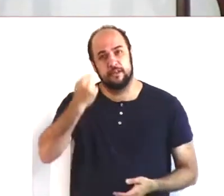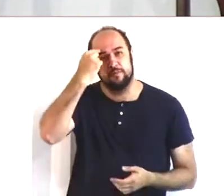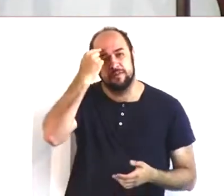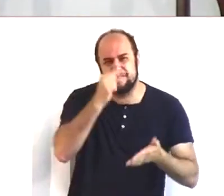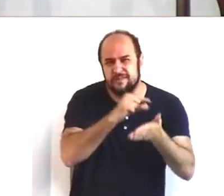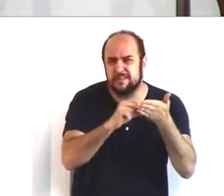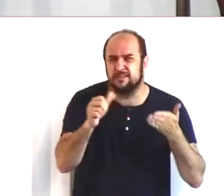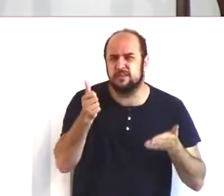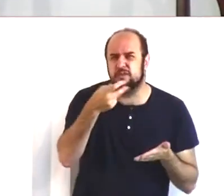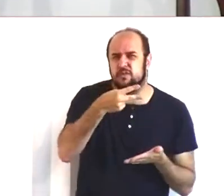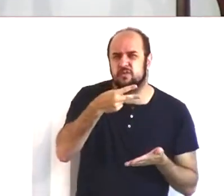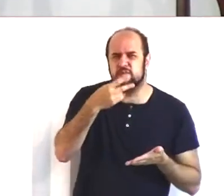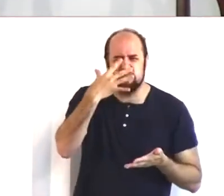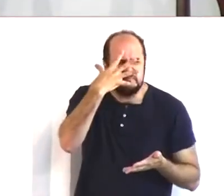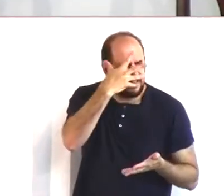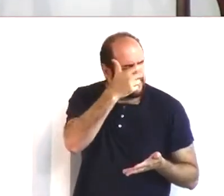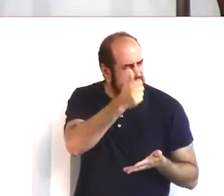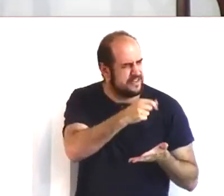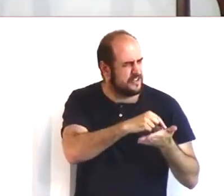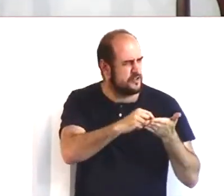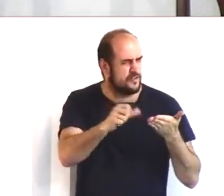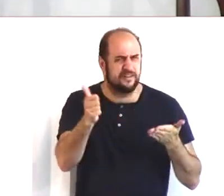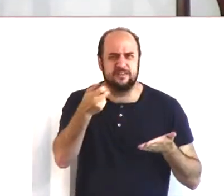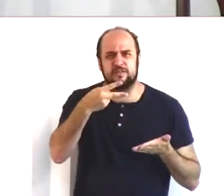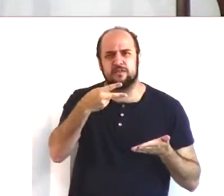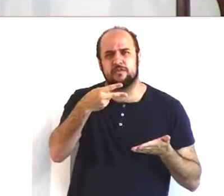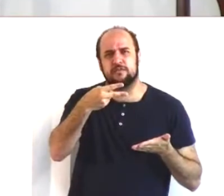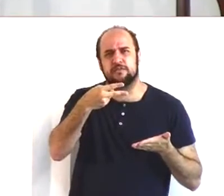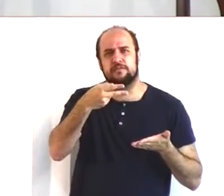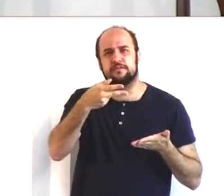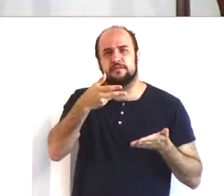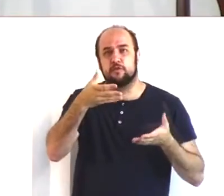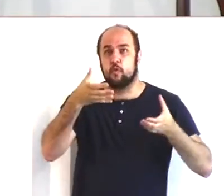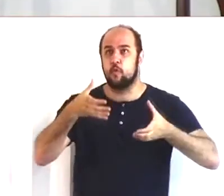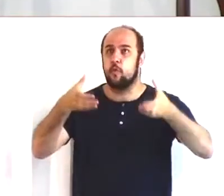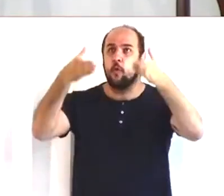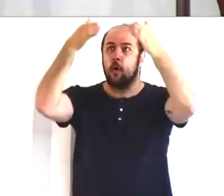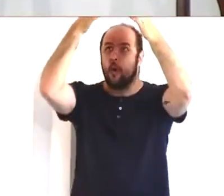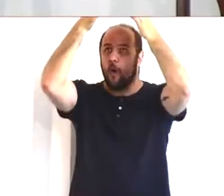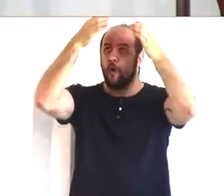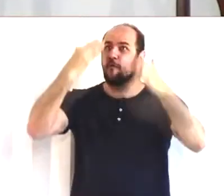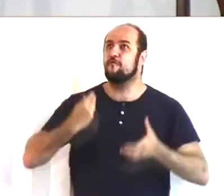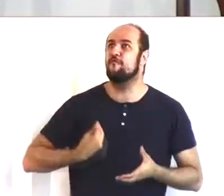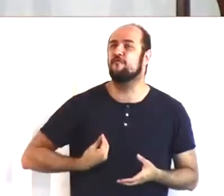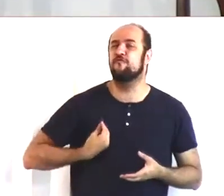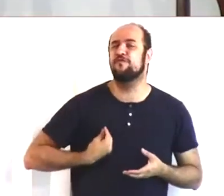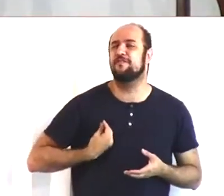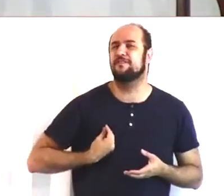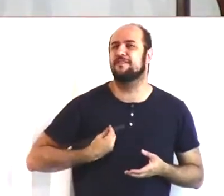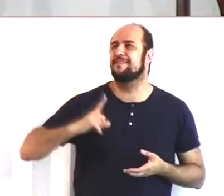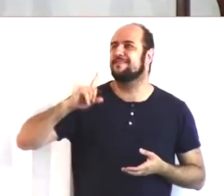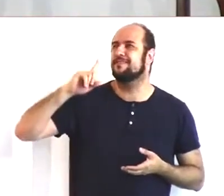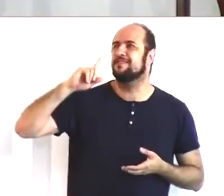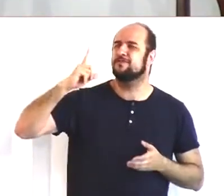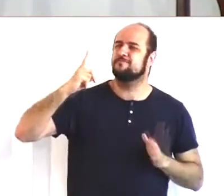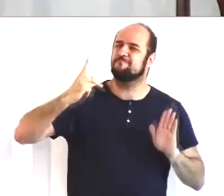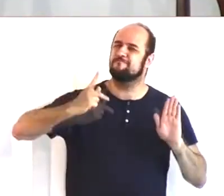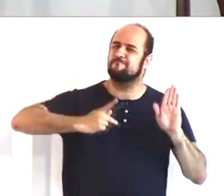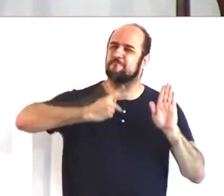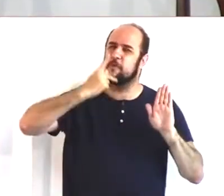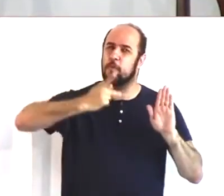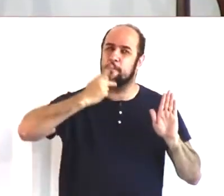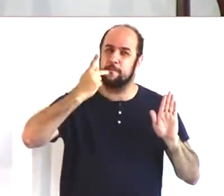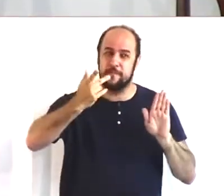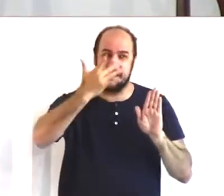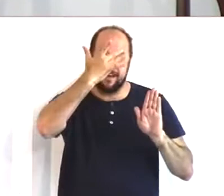na beleza do versículo 12. A coroa da vida é uma promessa de Deus àqueles que Ele